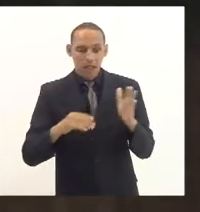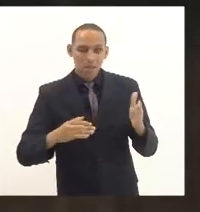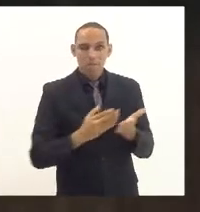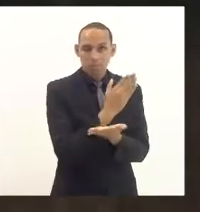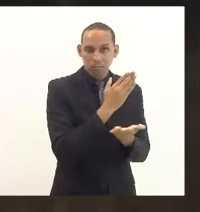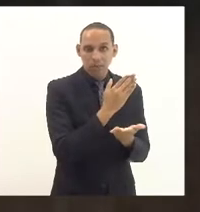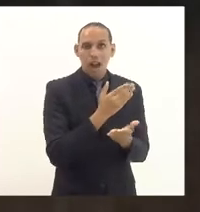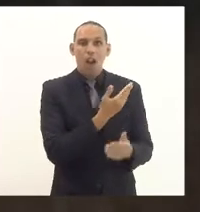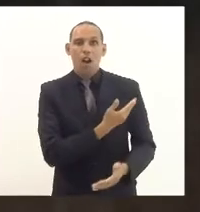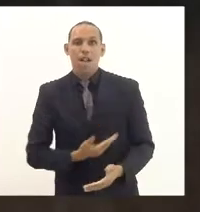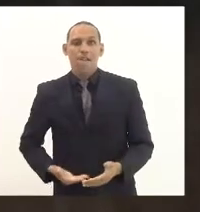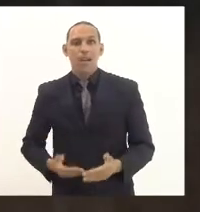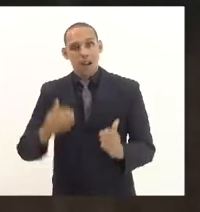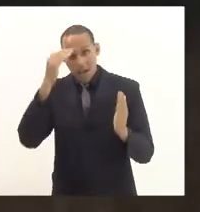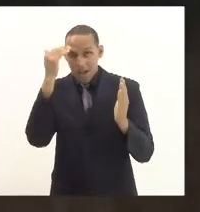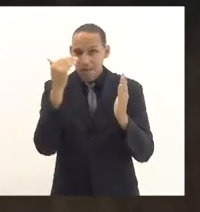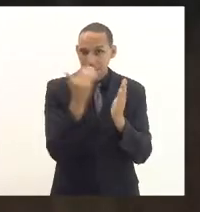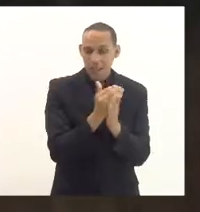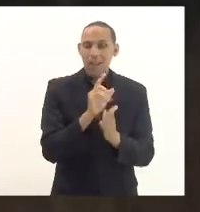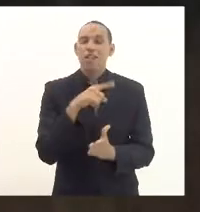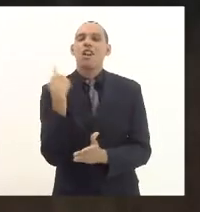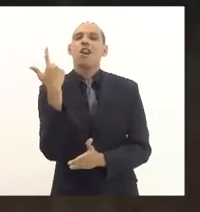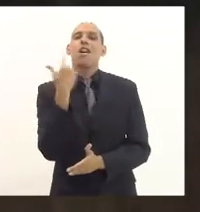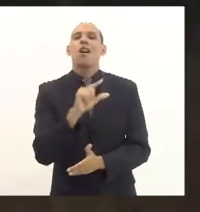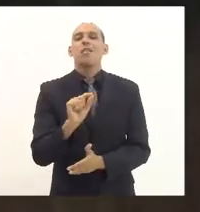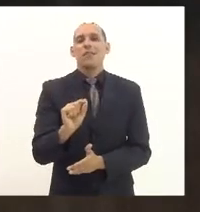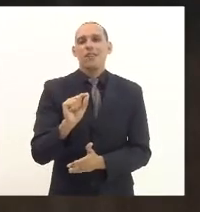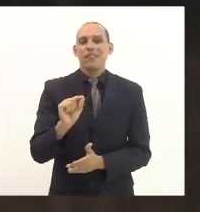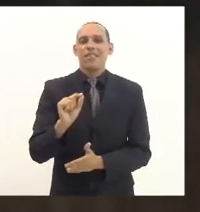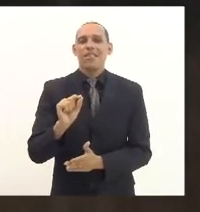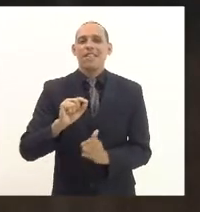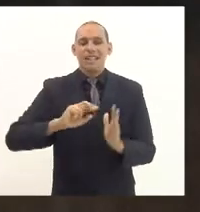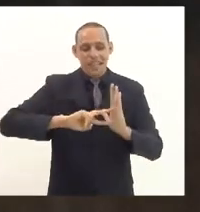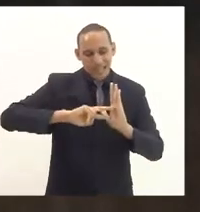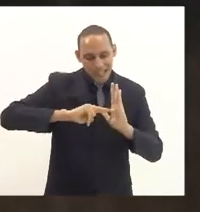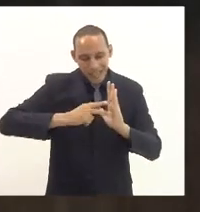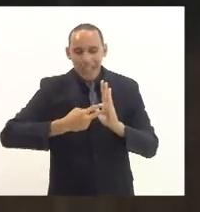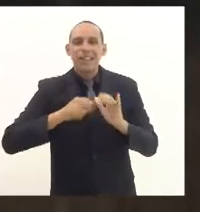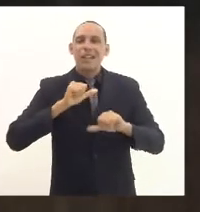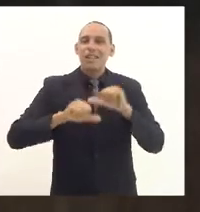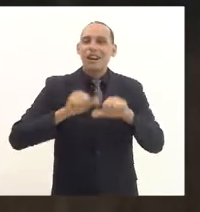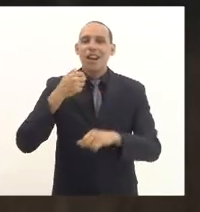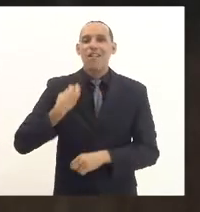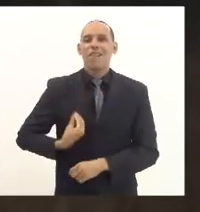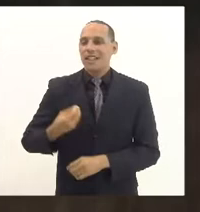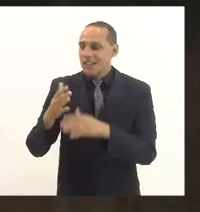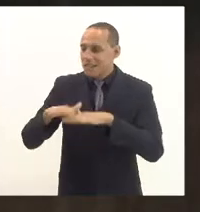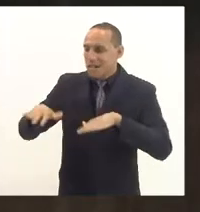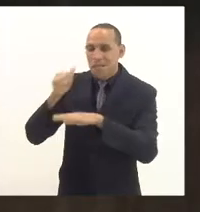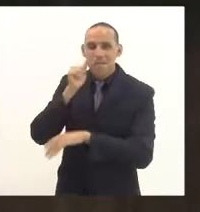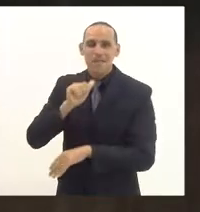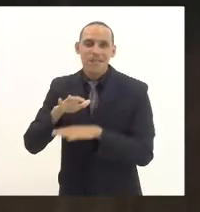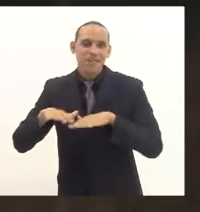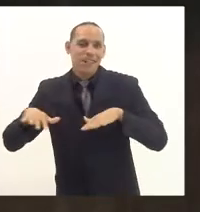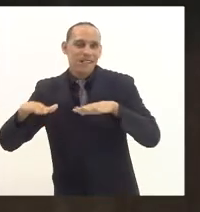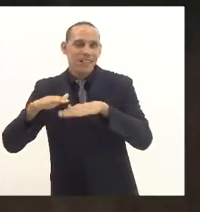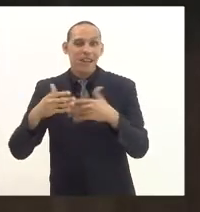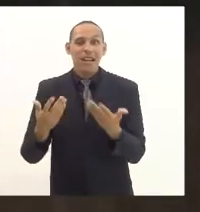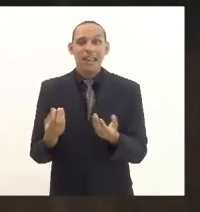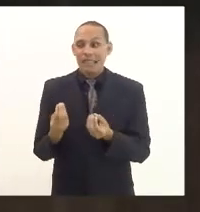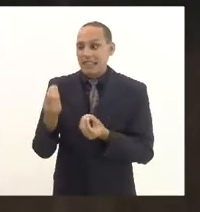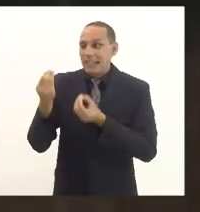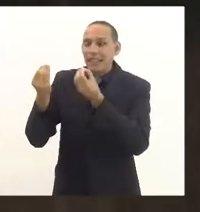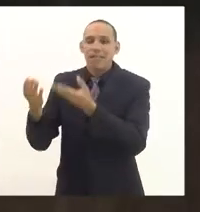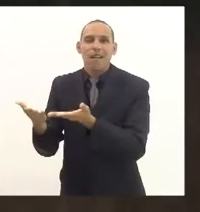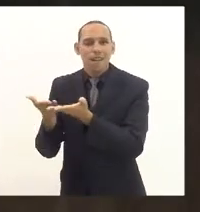governo colocá-la em prática, nós estaremos ressignificando a vida dessas mulheres. Nós estaremos devolvendo